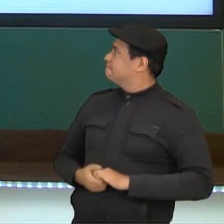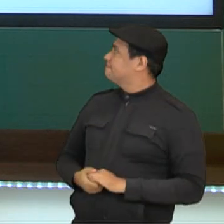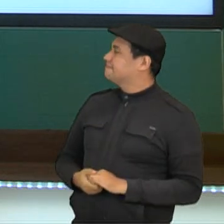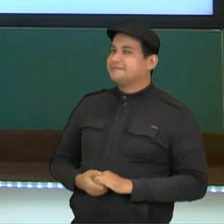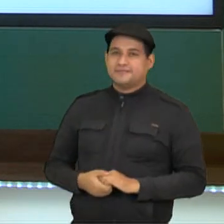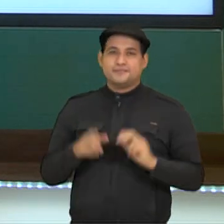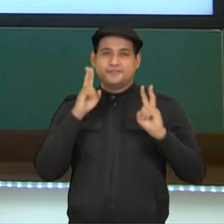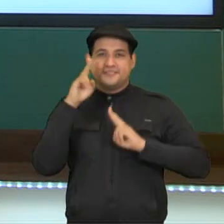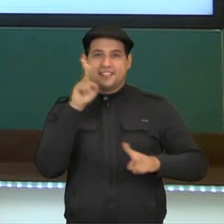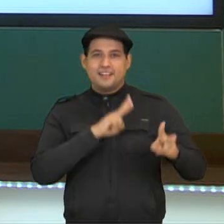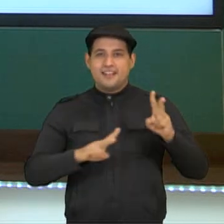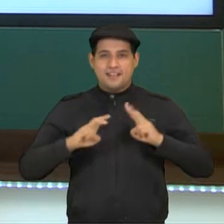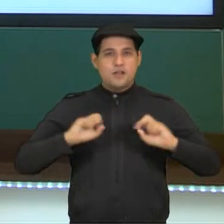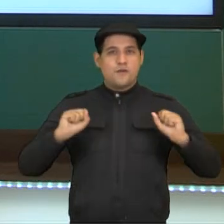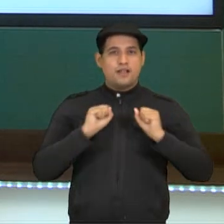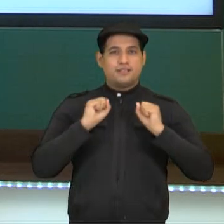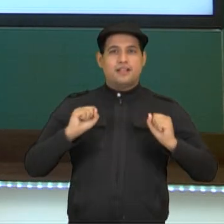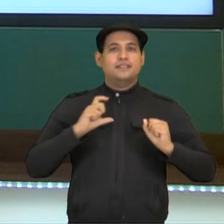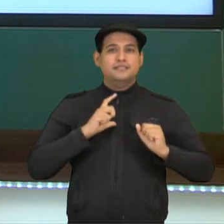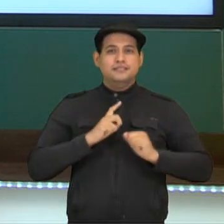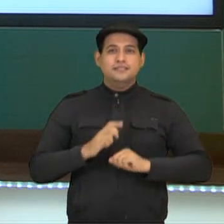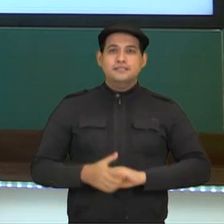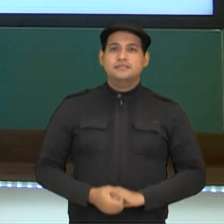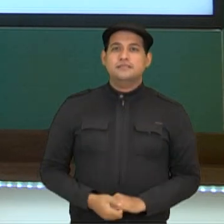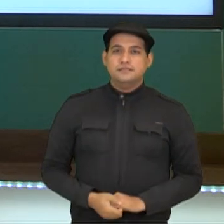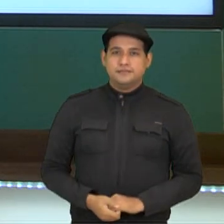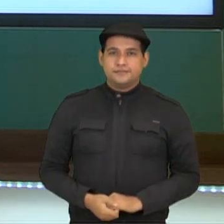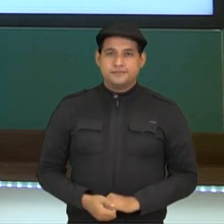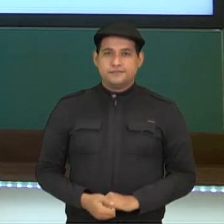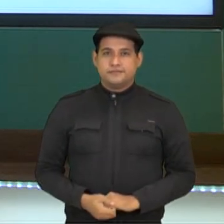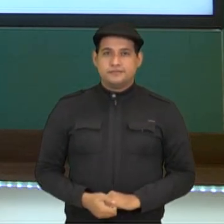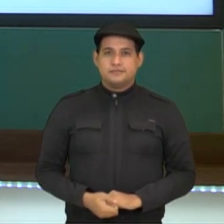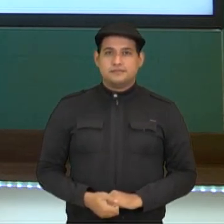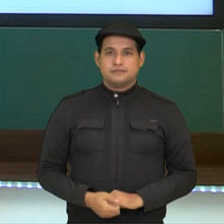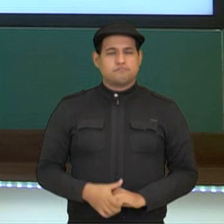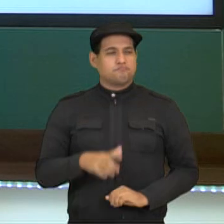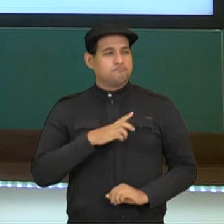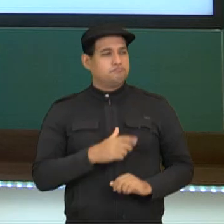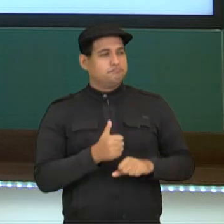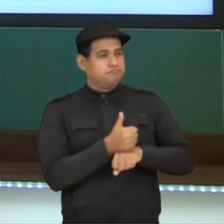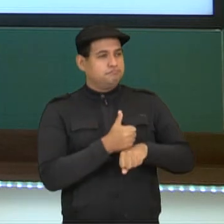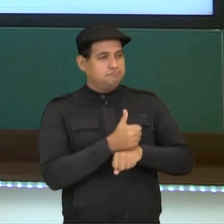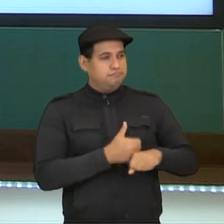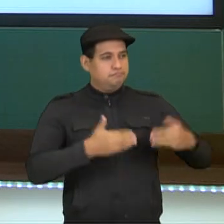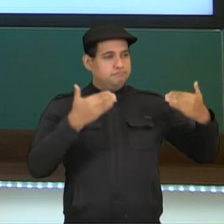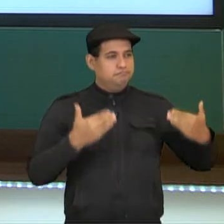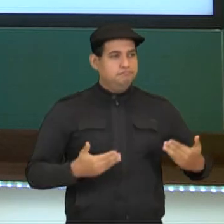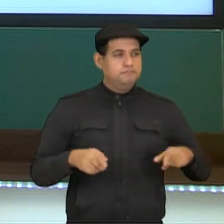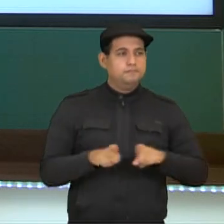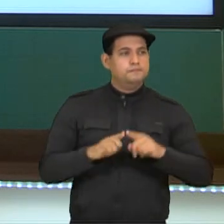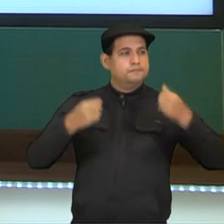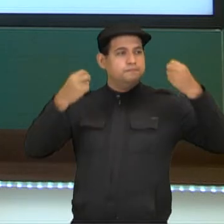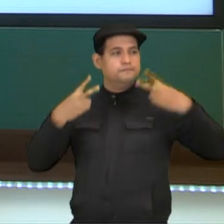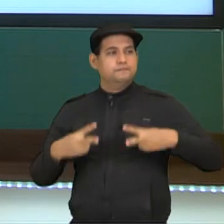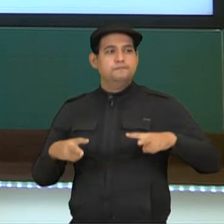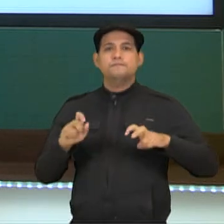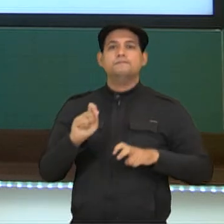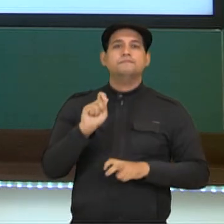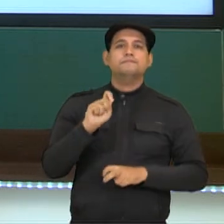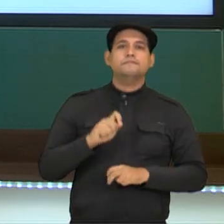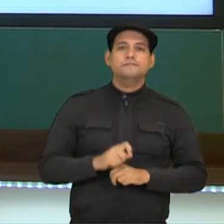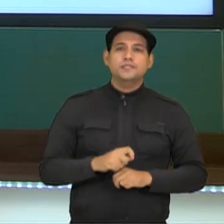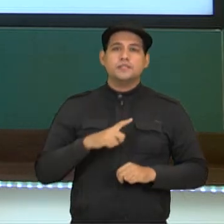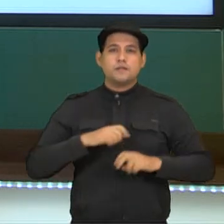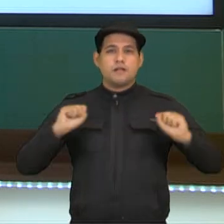bem visível, né? Eles têm ali o amputamento, né, a deficiência física. E a gente vai falar um pouquinho